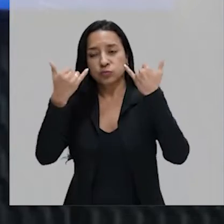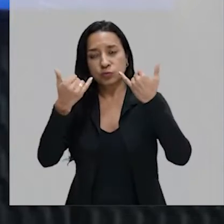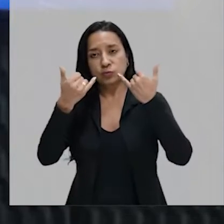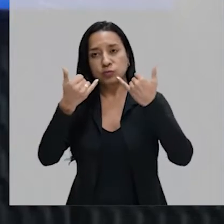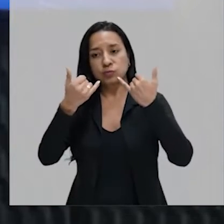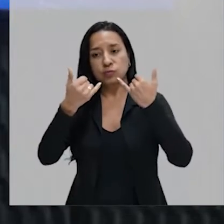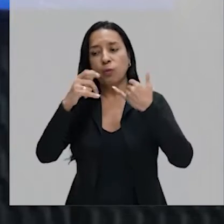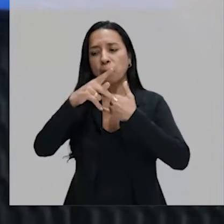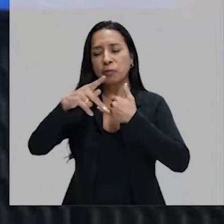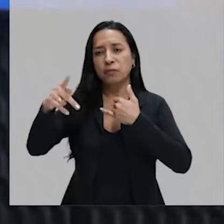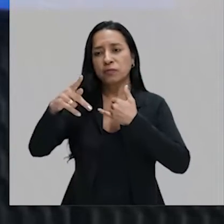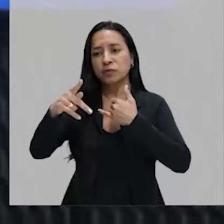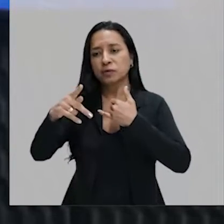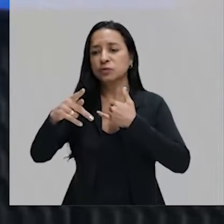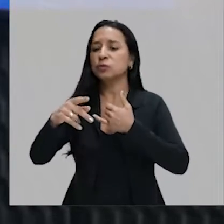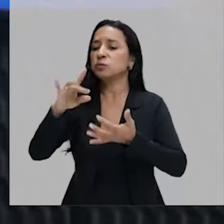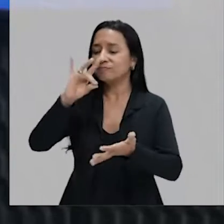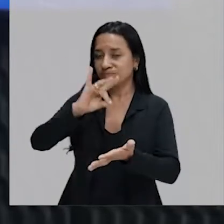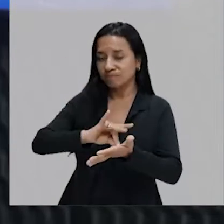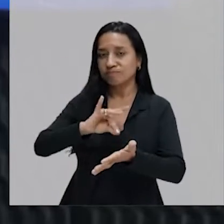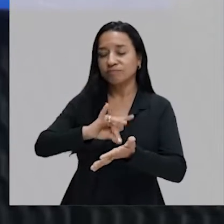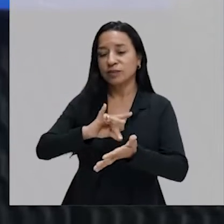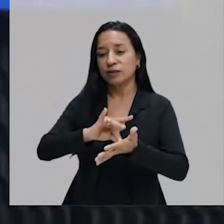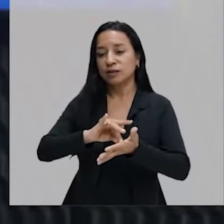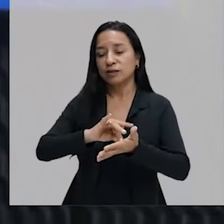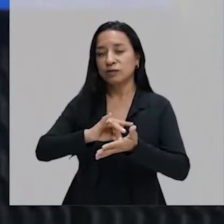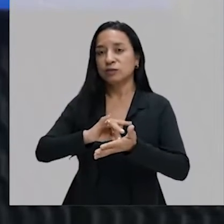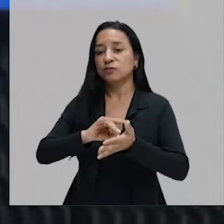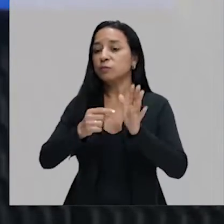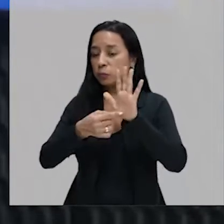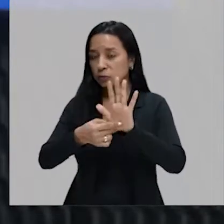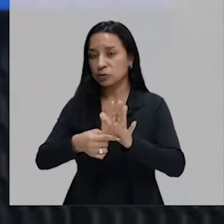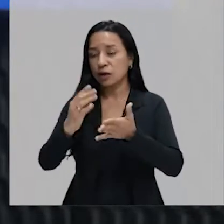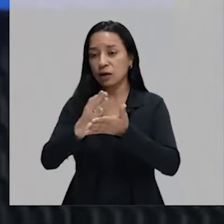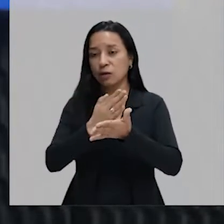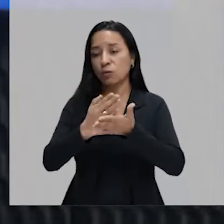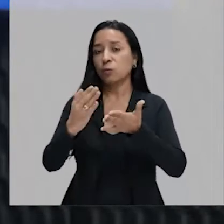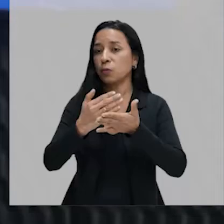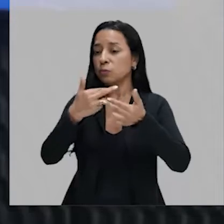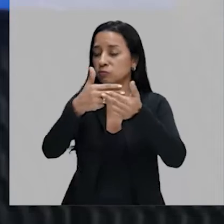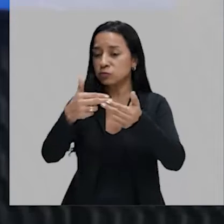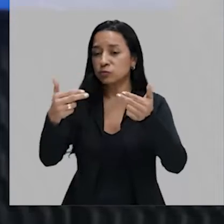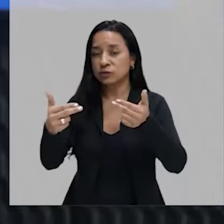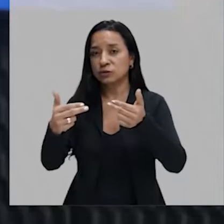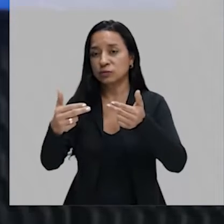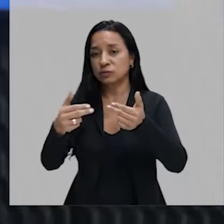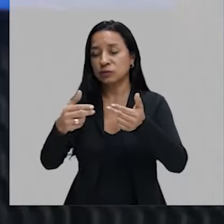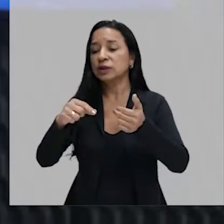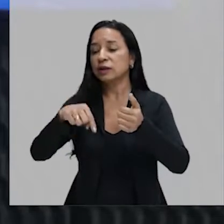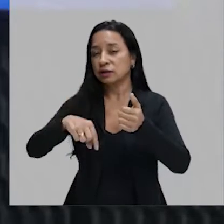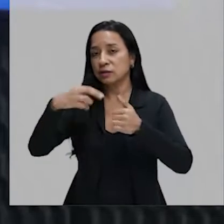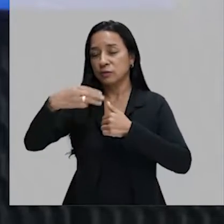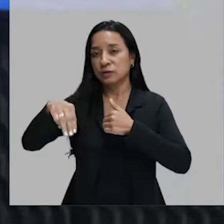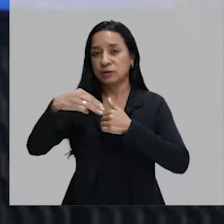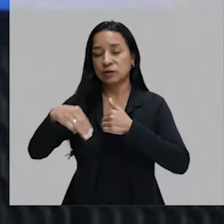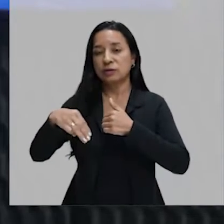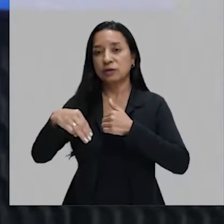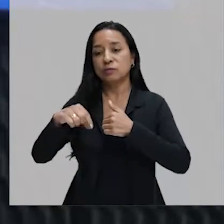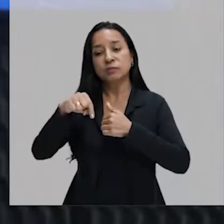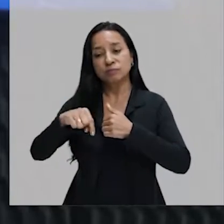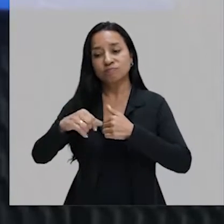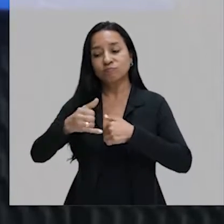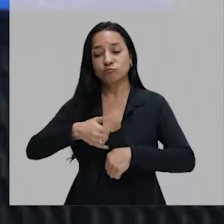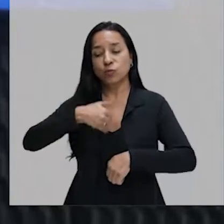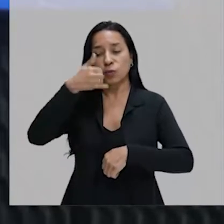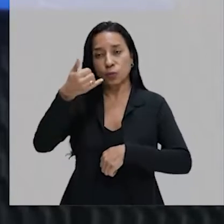eu separei algumas situações, inclusive daqui de São Luís do Maranhão, aqui do Maranhão, que a gente tem, da qual eu tenho um orgulho, porque eu já me apresentei várias vezes.